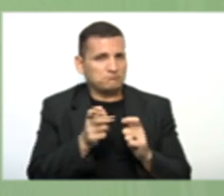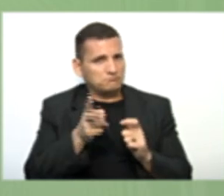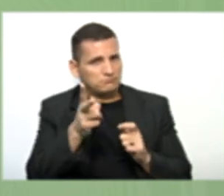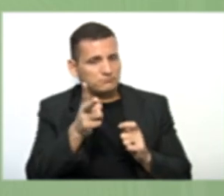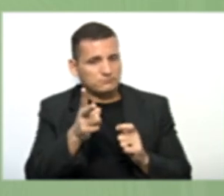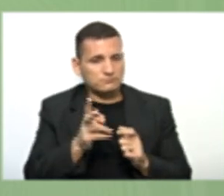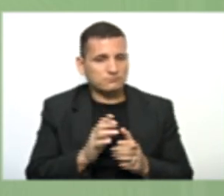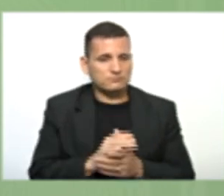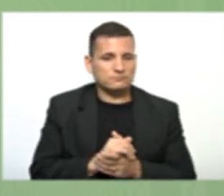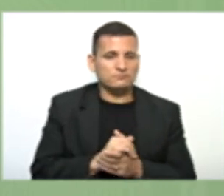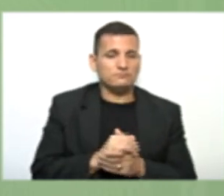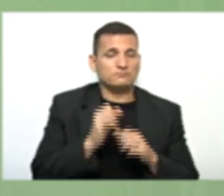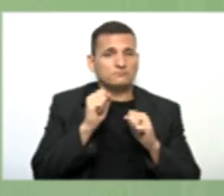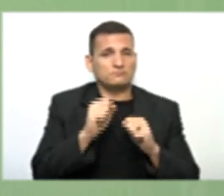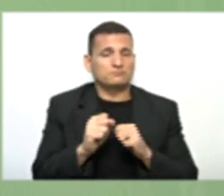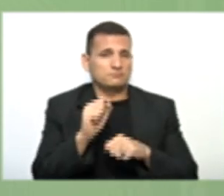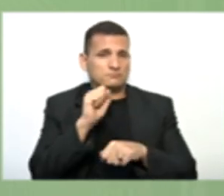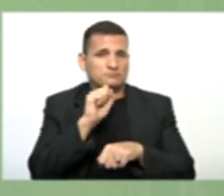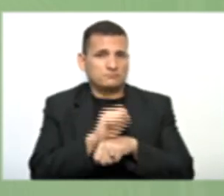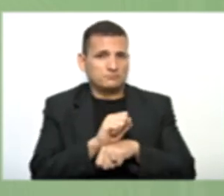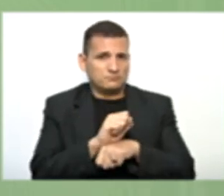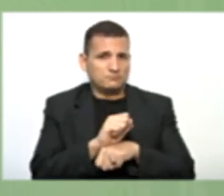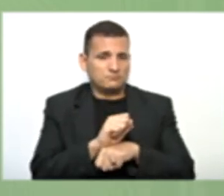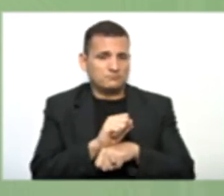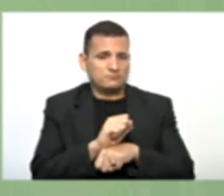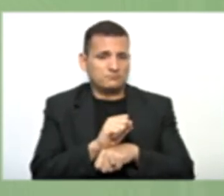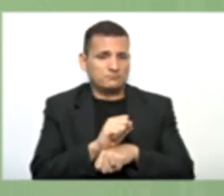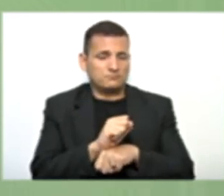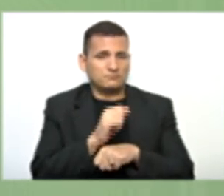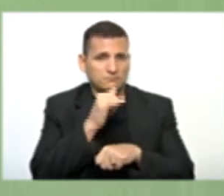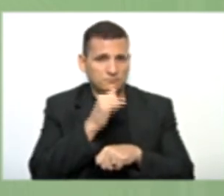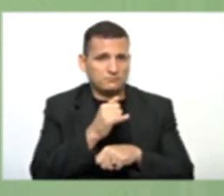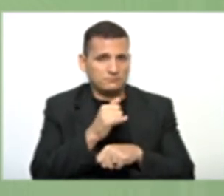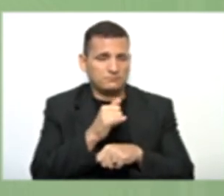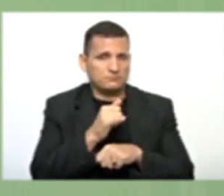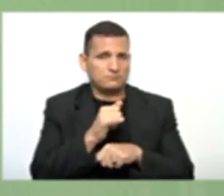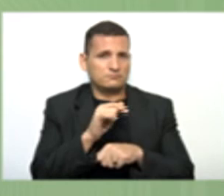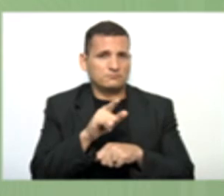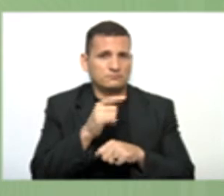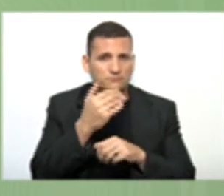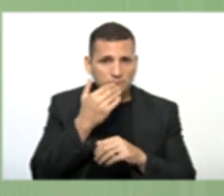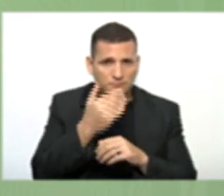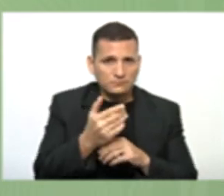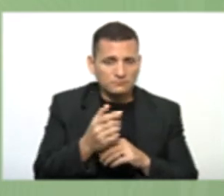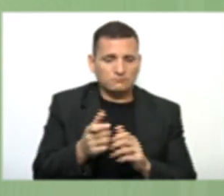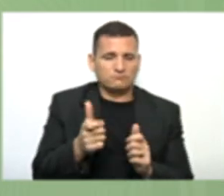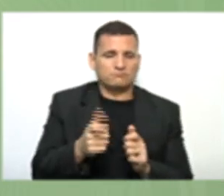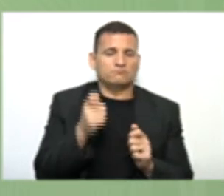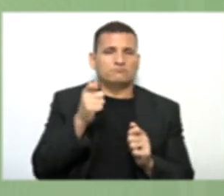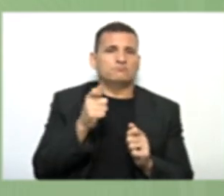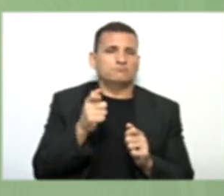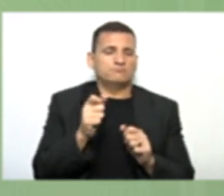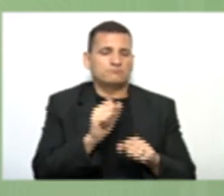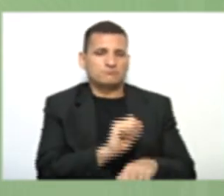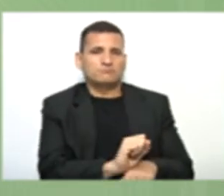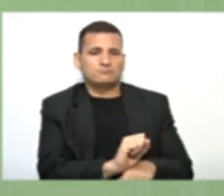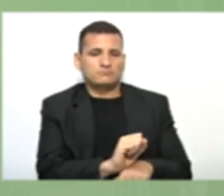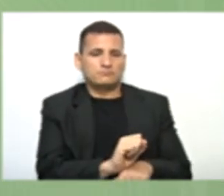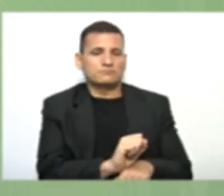E pode parar de executar assim que você pedir para poder sair. No caso, você pede para sair, né? Quit game.